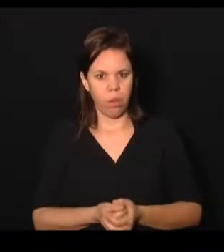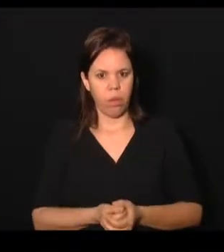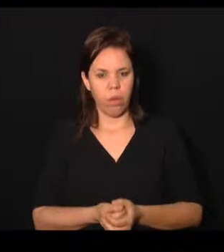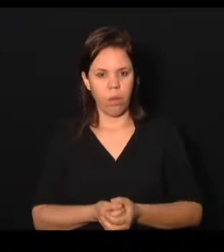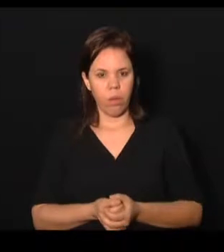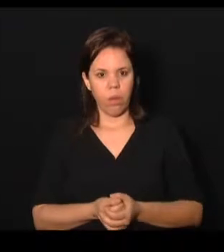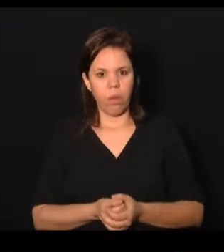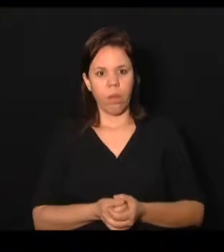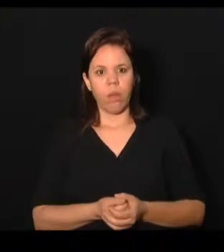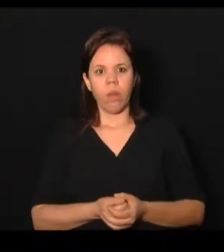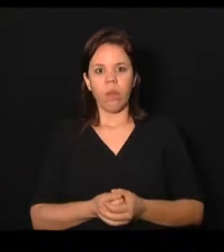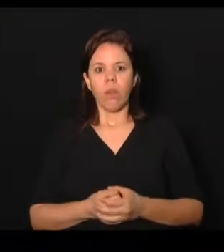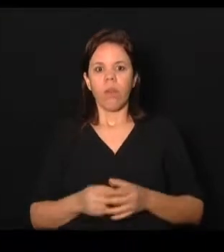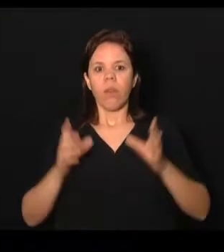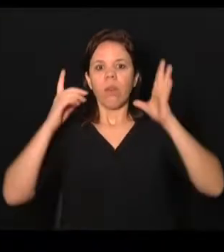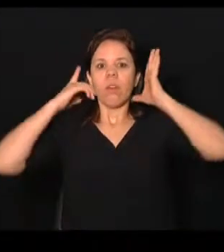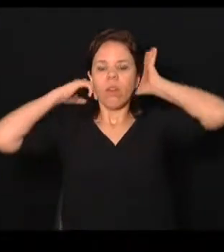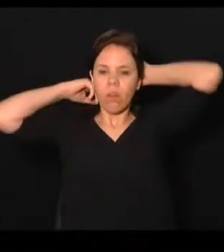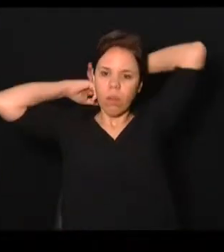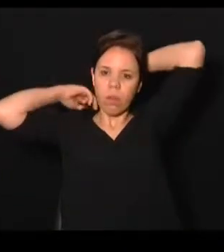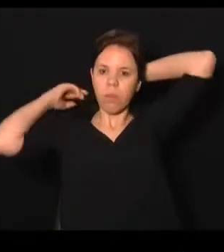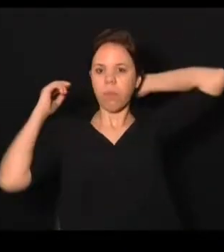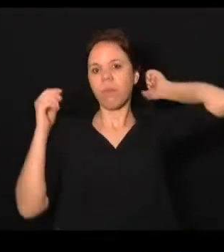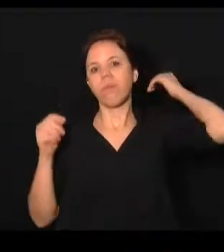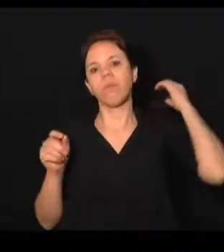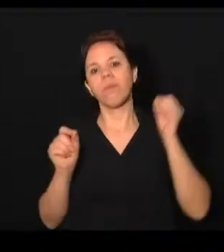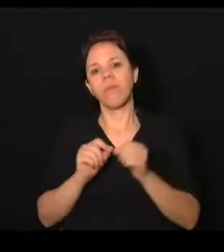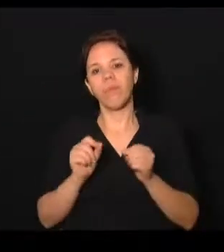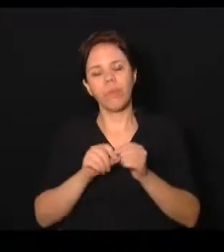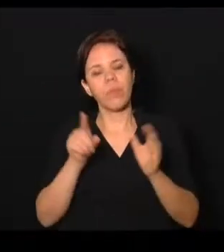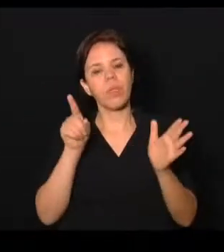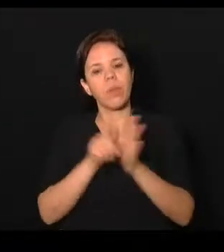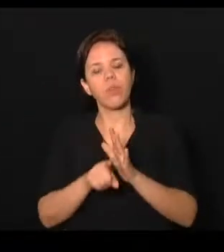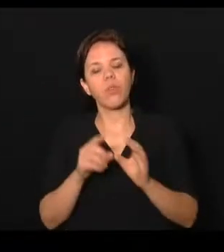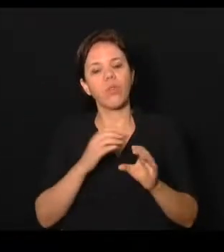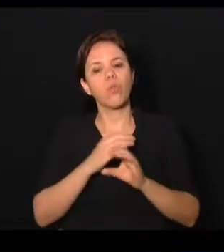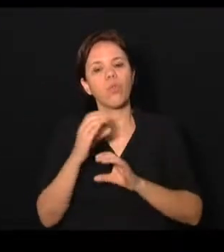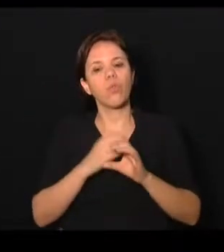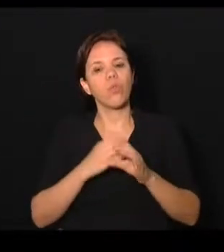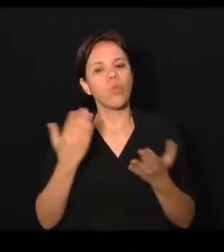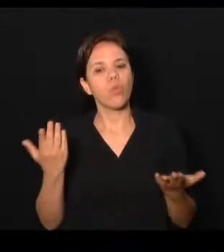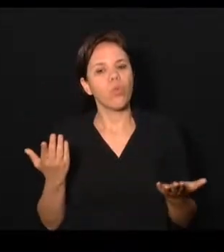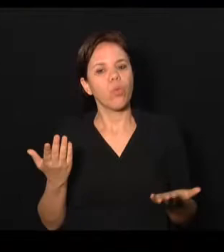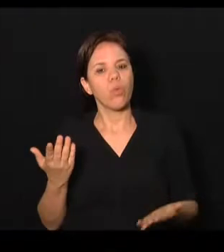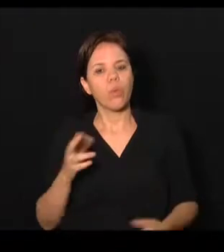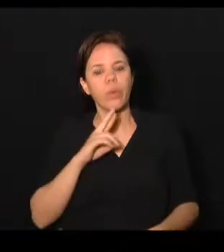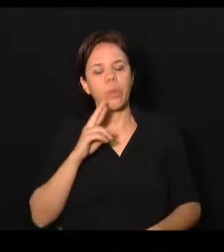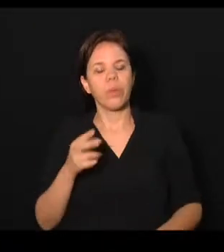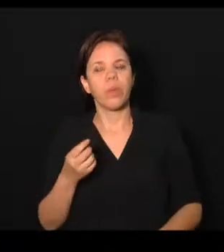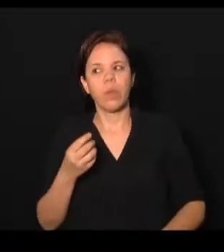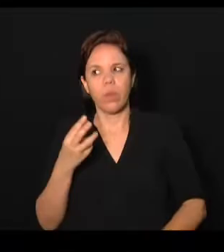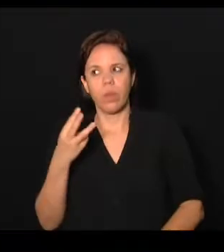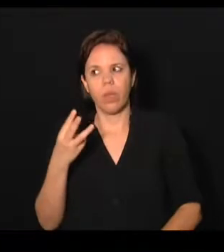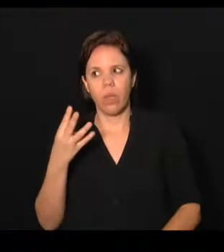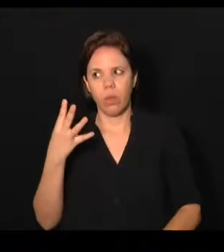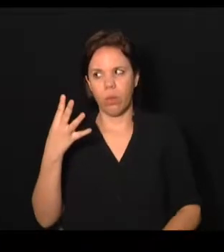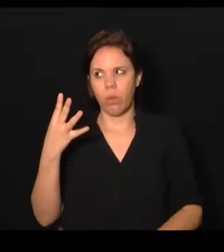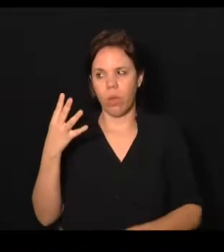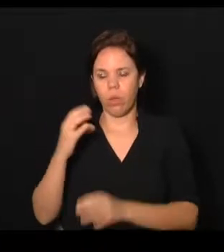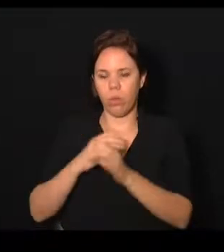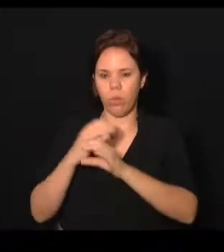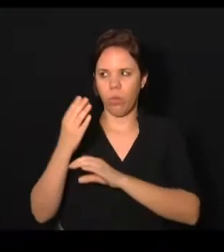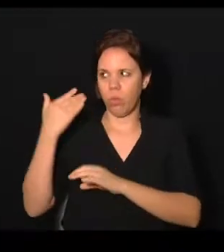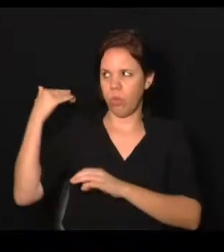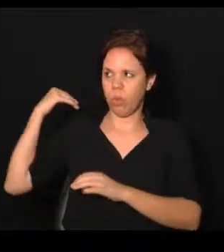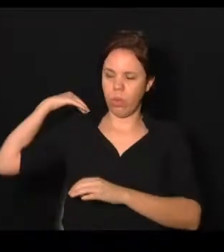um adendo E eu tenho rapidamente, uma a questão do pergunta que eu concurso, recebi. né? A questão do concurso, por exemplo. Há uns 3 ou 4 concursos atrás,